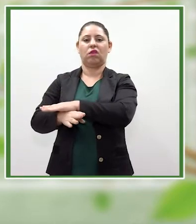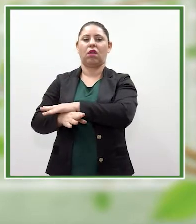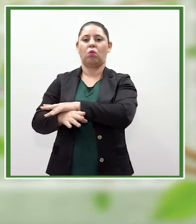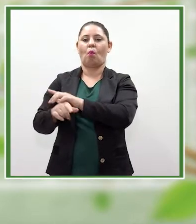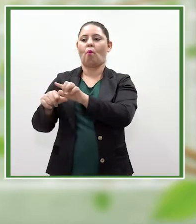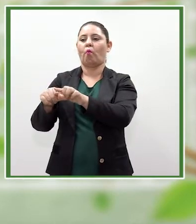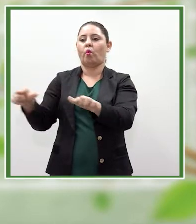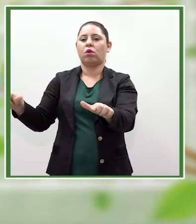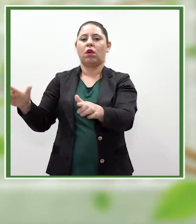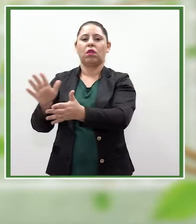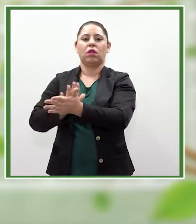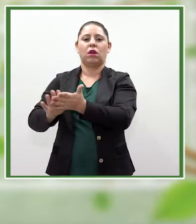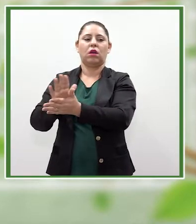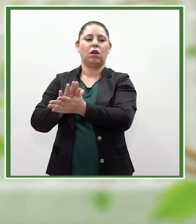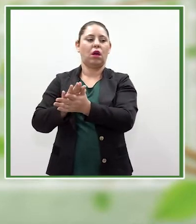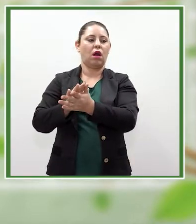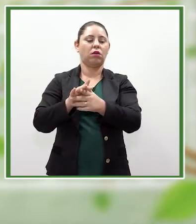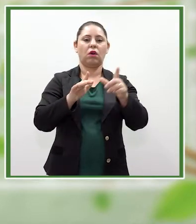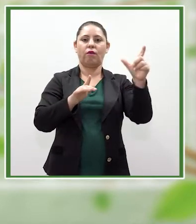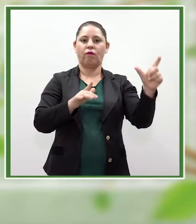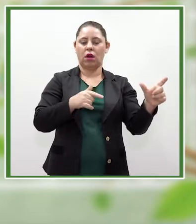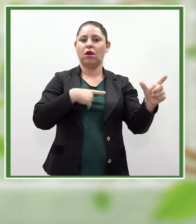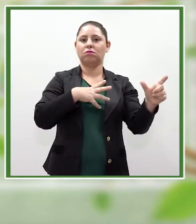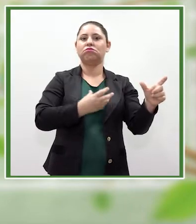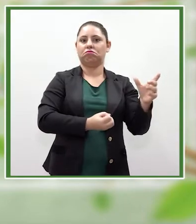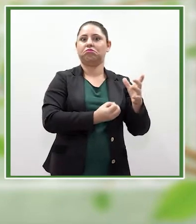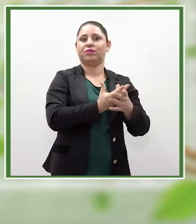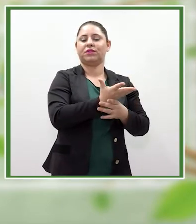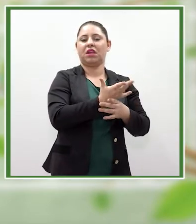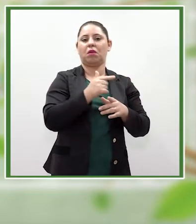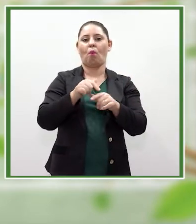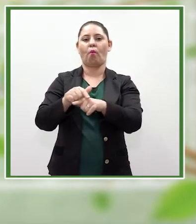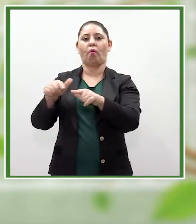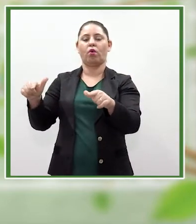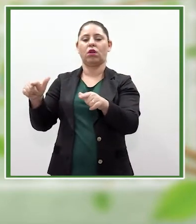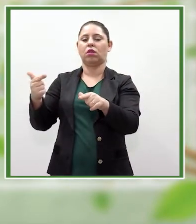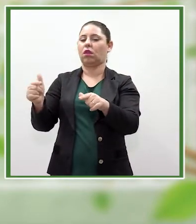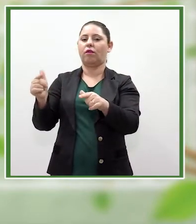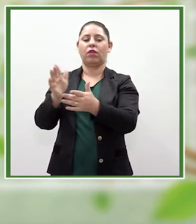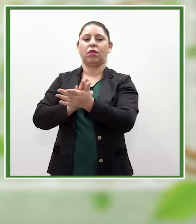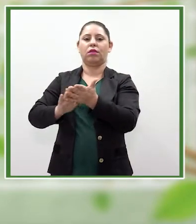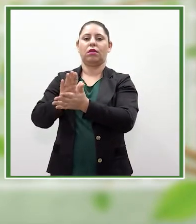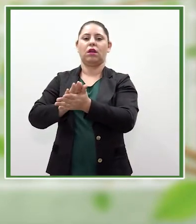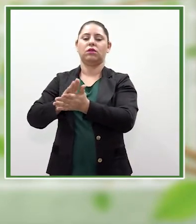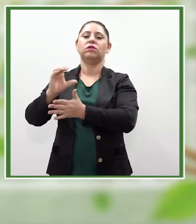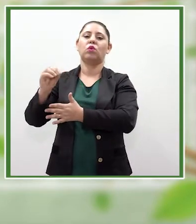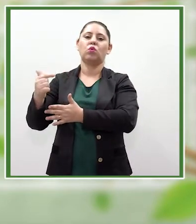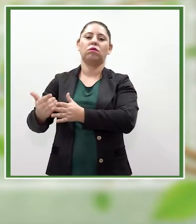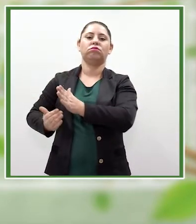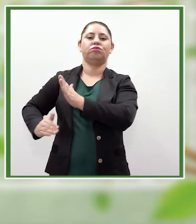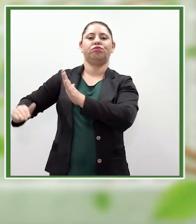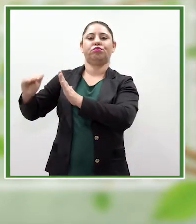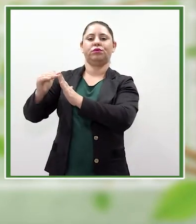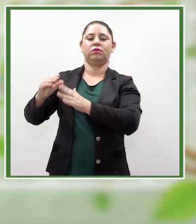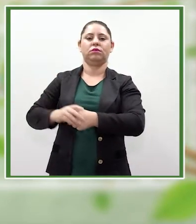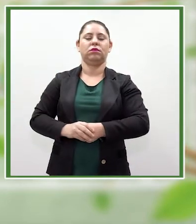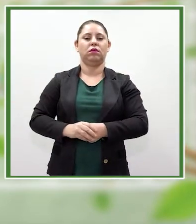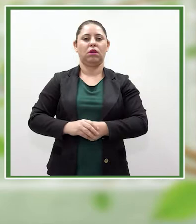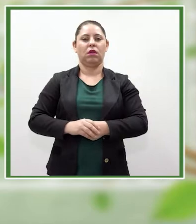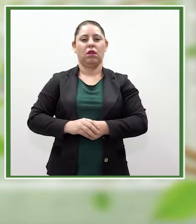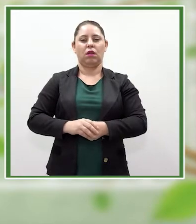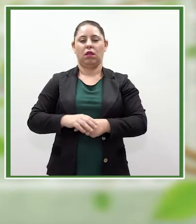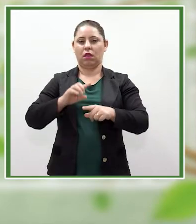propriedade onde era feita soja em plantio convencional, vejam que vários anos não houve produção em função